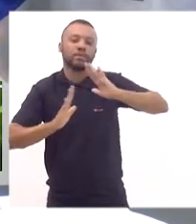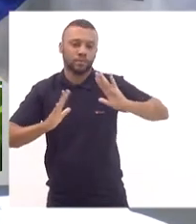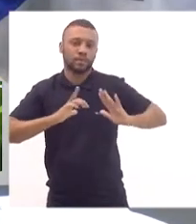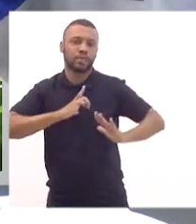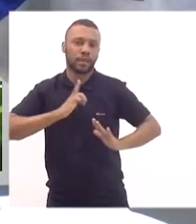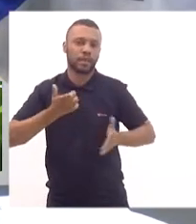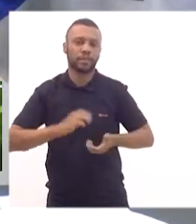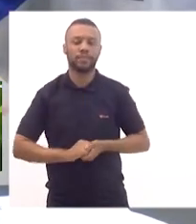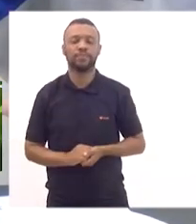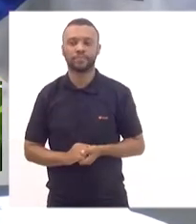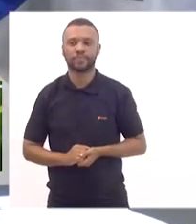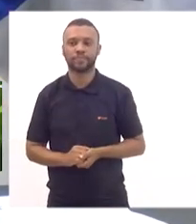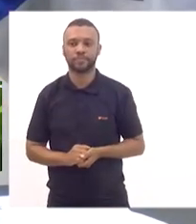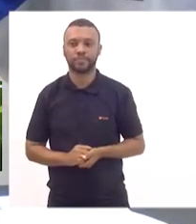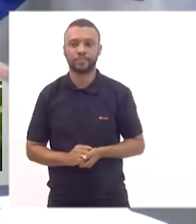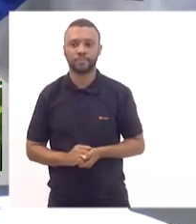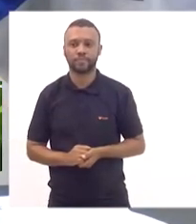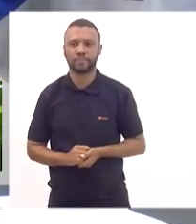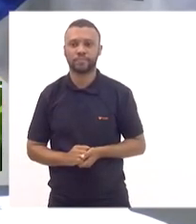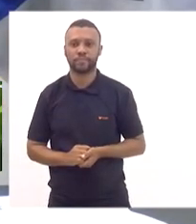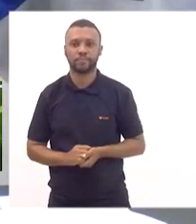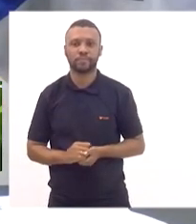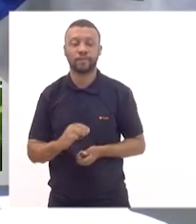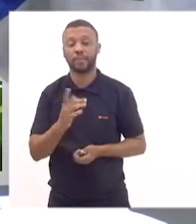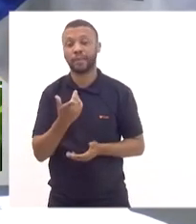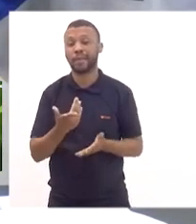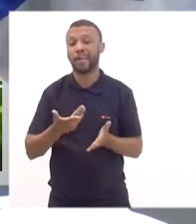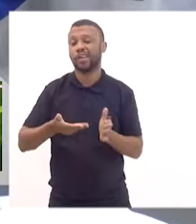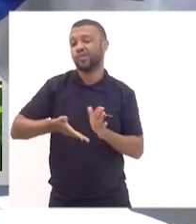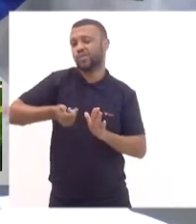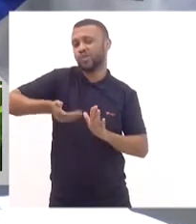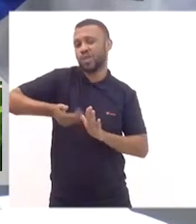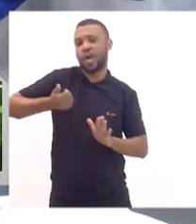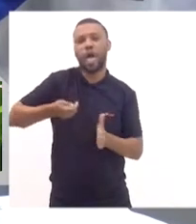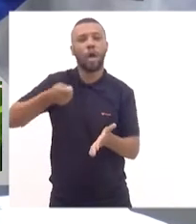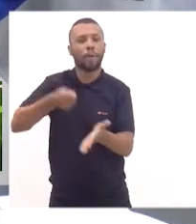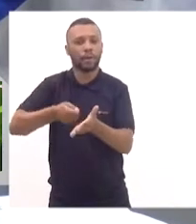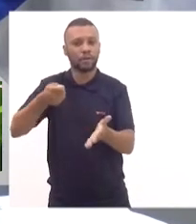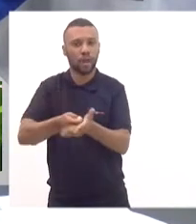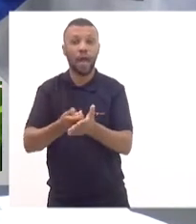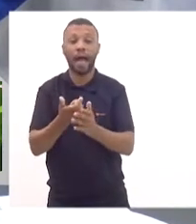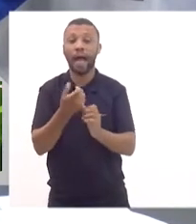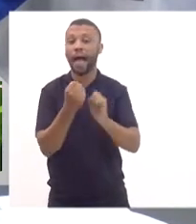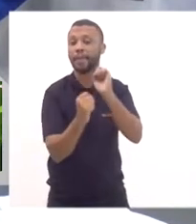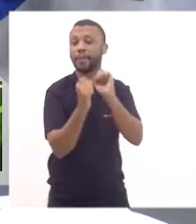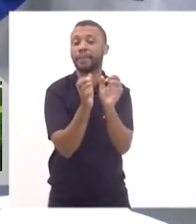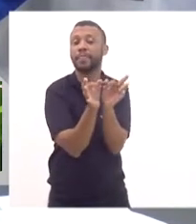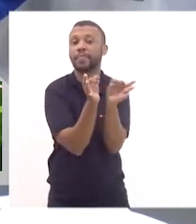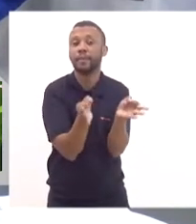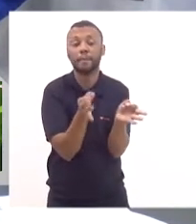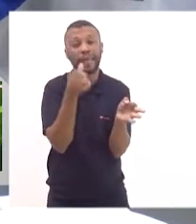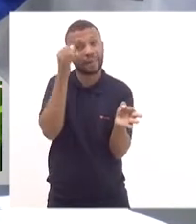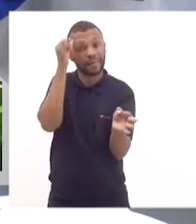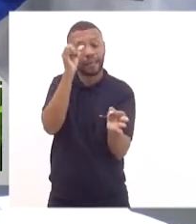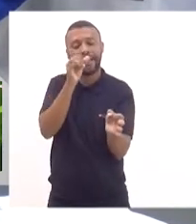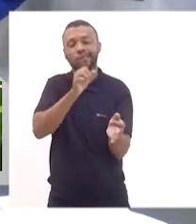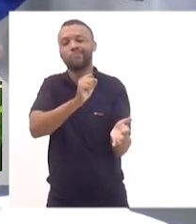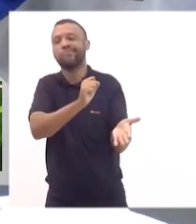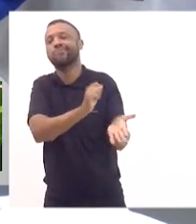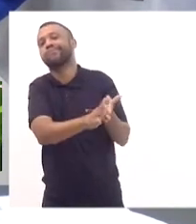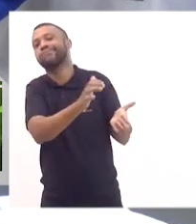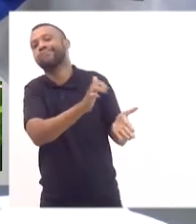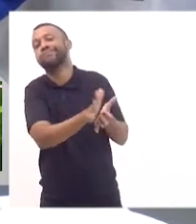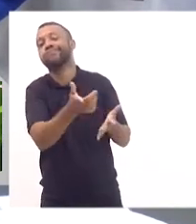porque para tirar da obrigatoriedade as pequenas empresas, para não adicionar os custos da mesma,